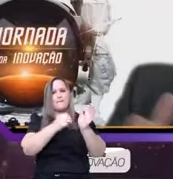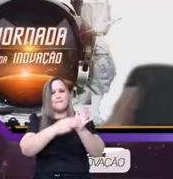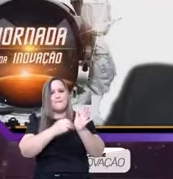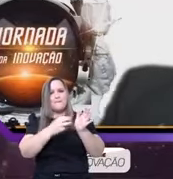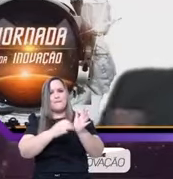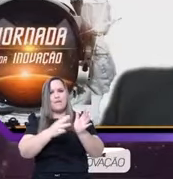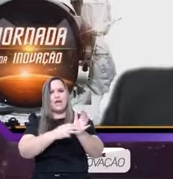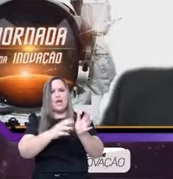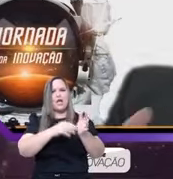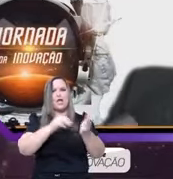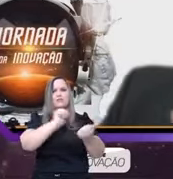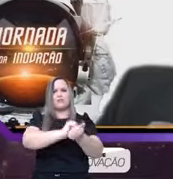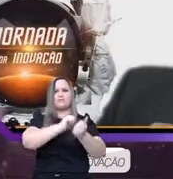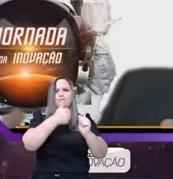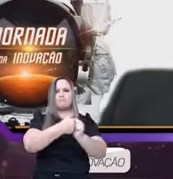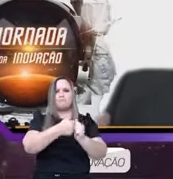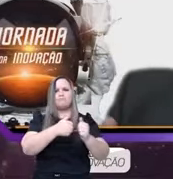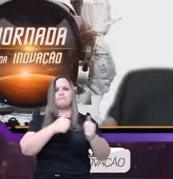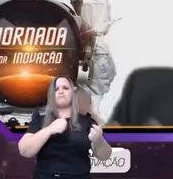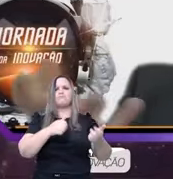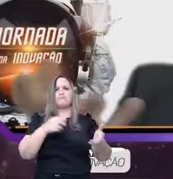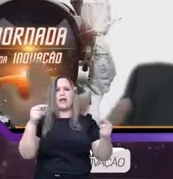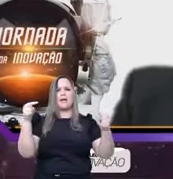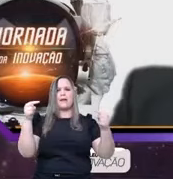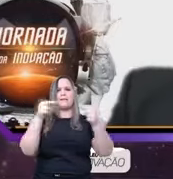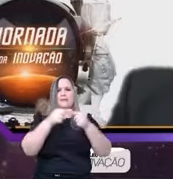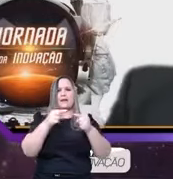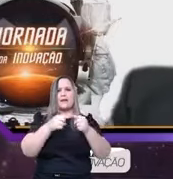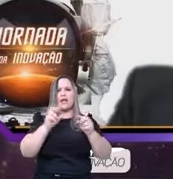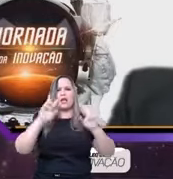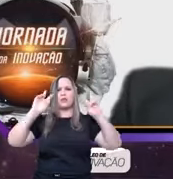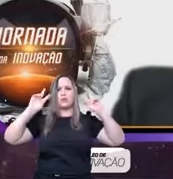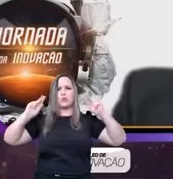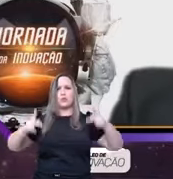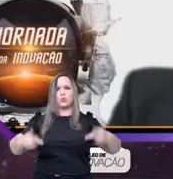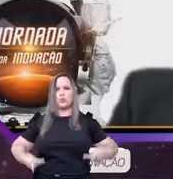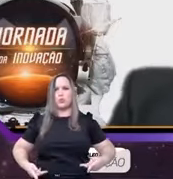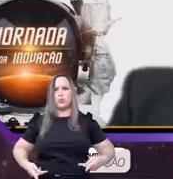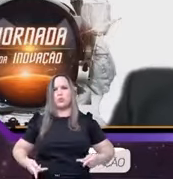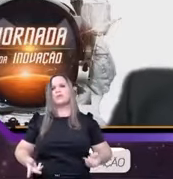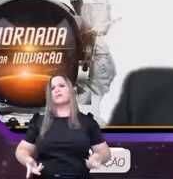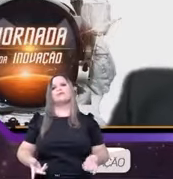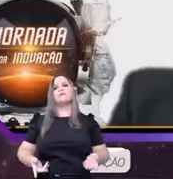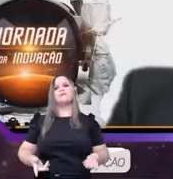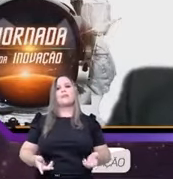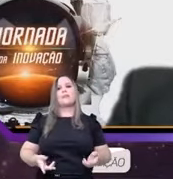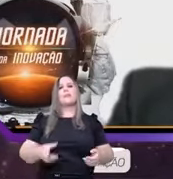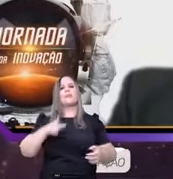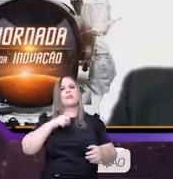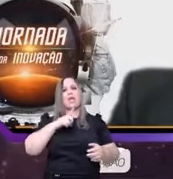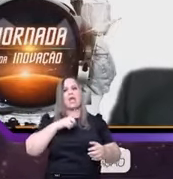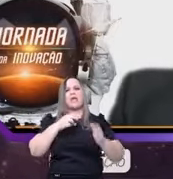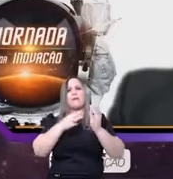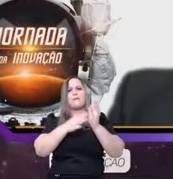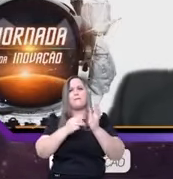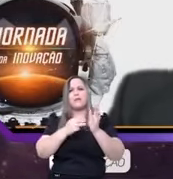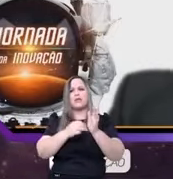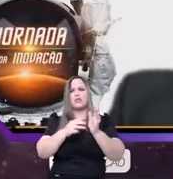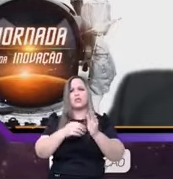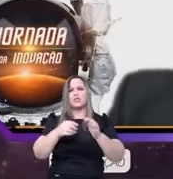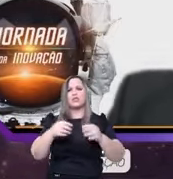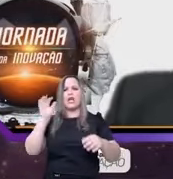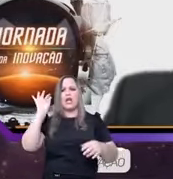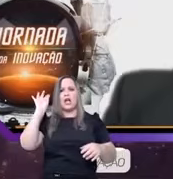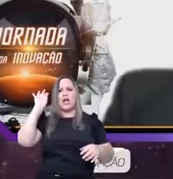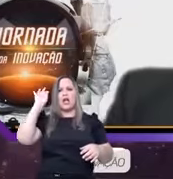aplicar, e ter esse lado humano. Então, eu vou conseguir balancear. Quando eu trago esse modelo de ágil, eu vejo um pouco disso, um